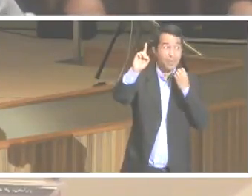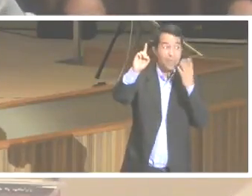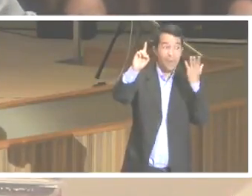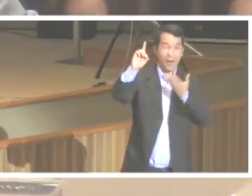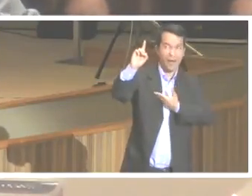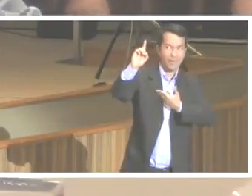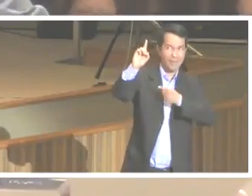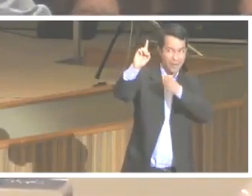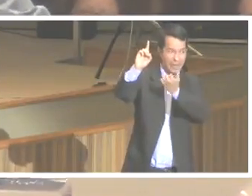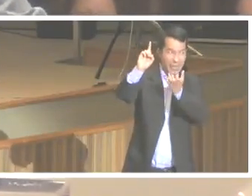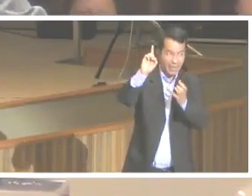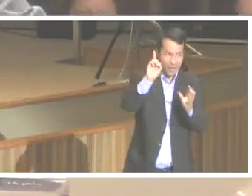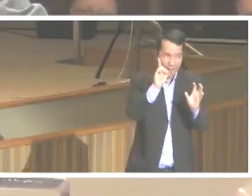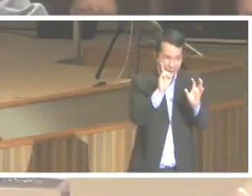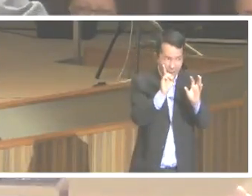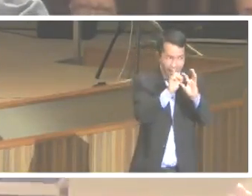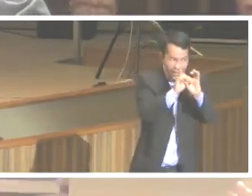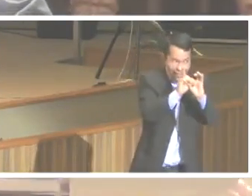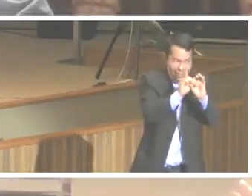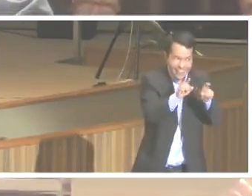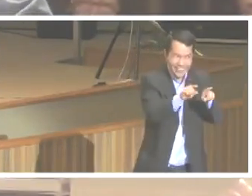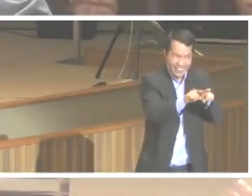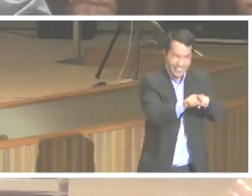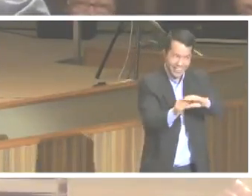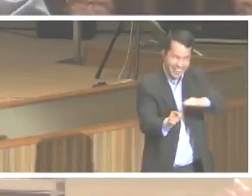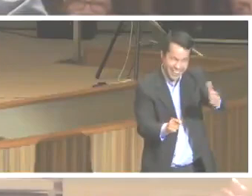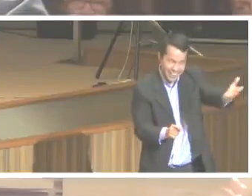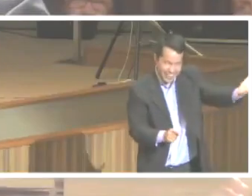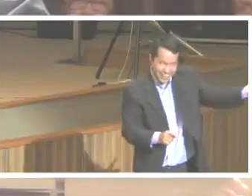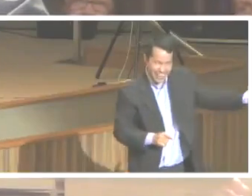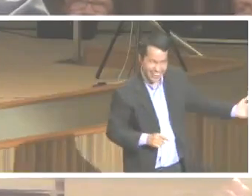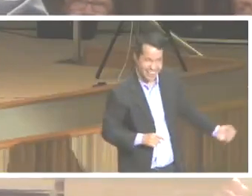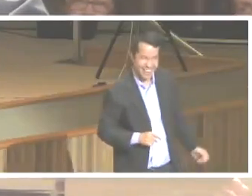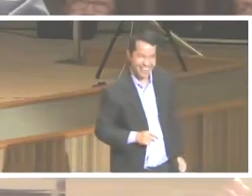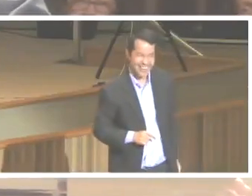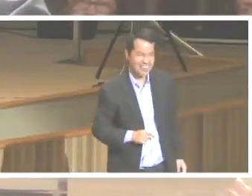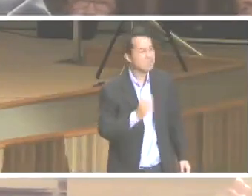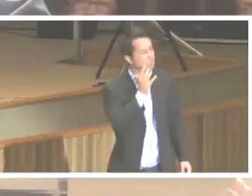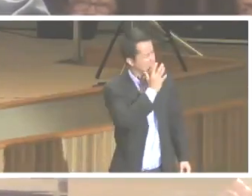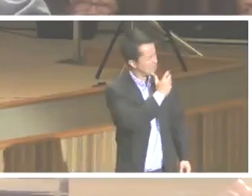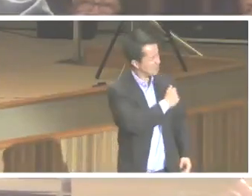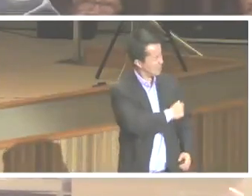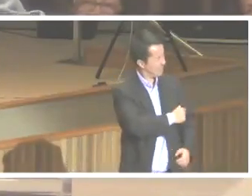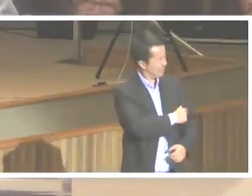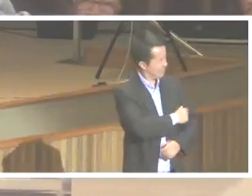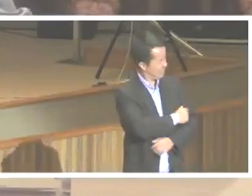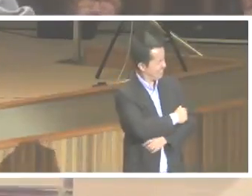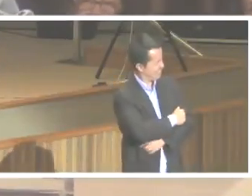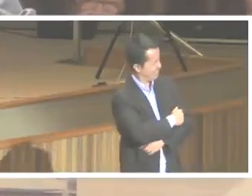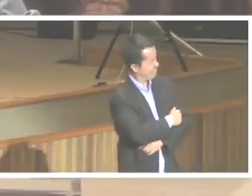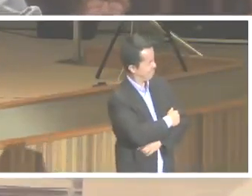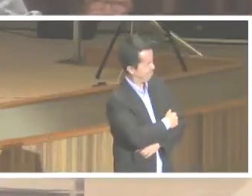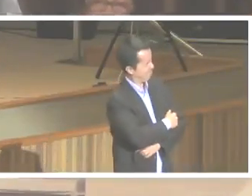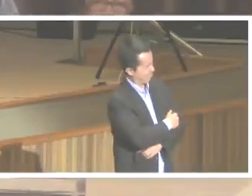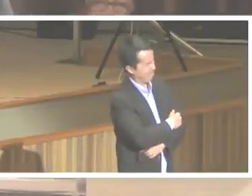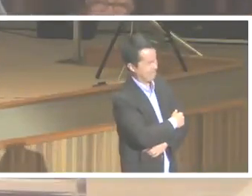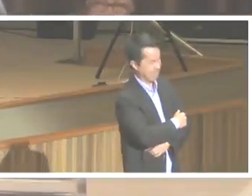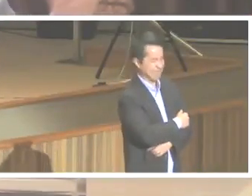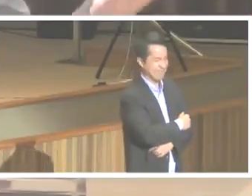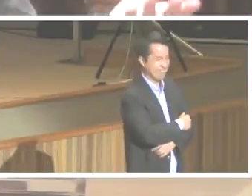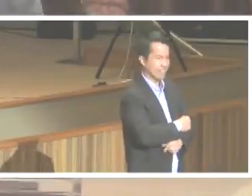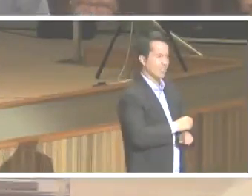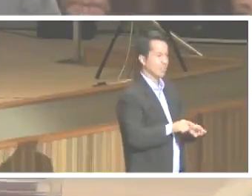ser o seu sócio é bonita e é bonita